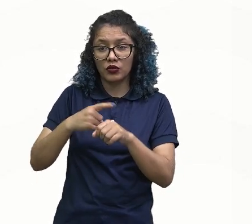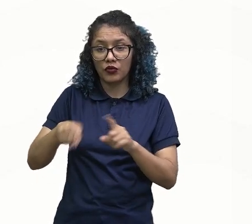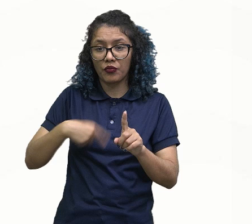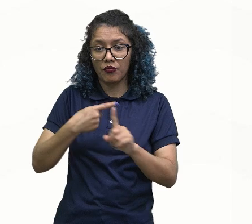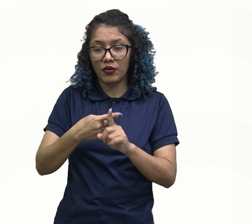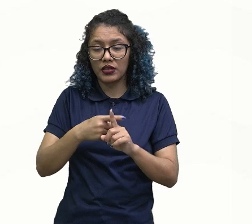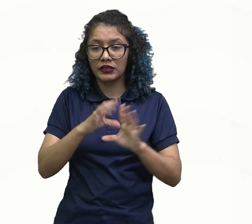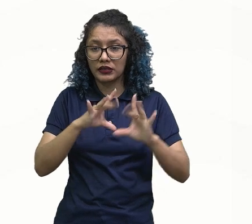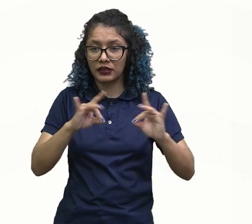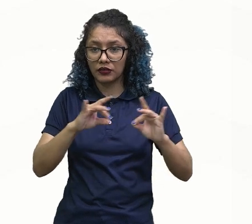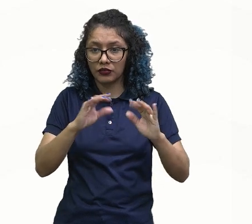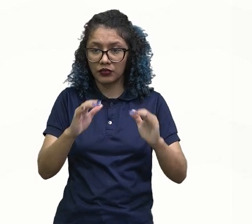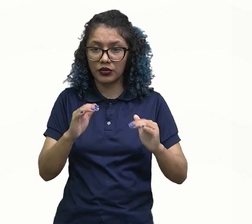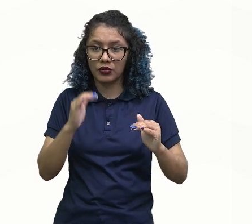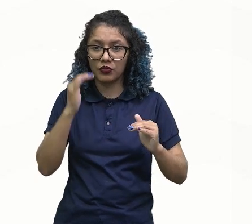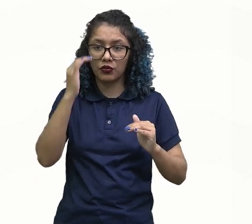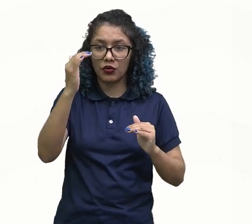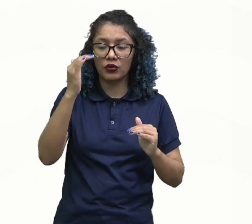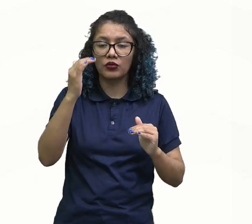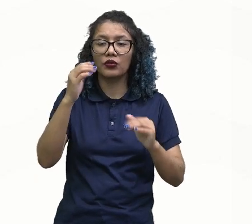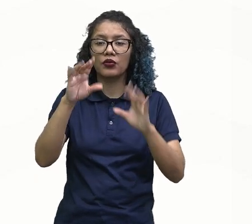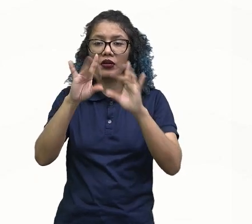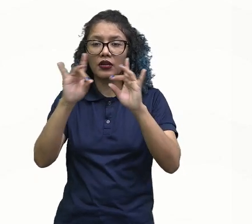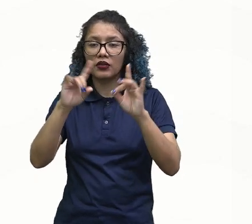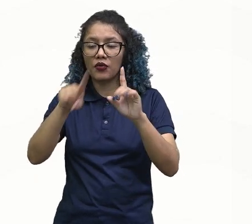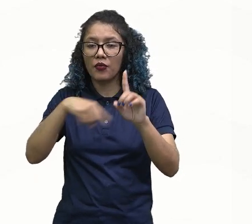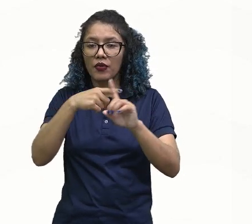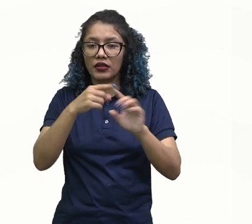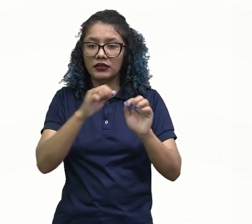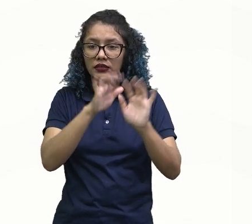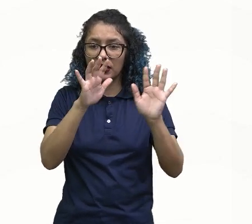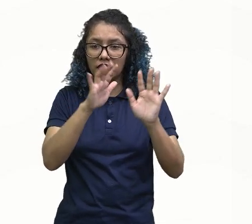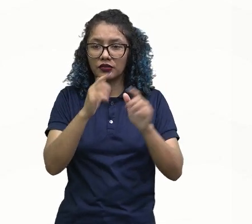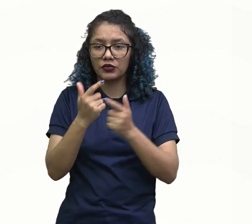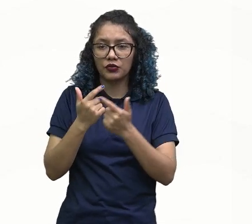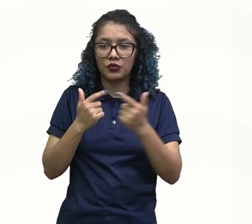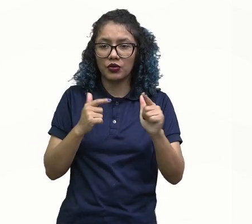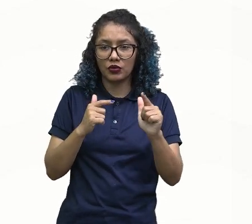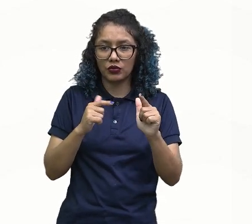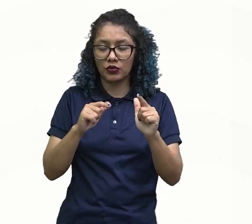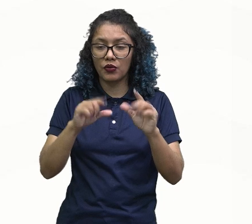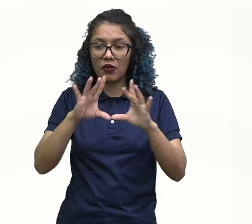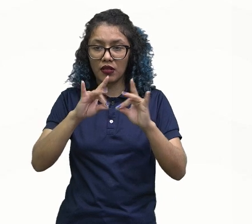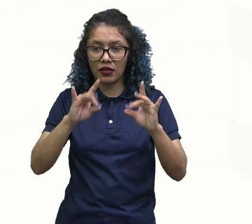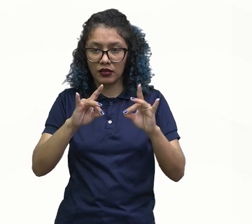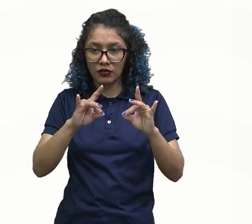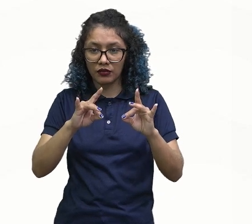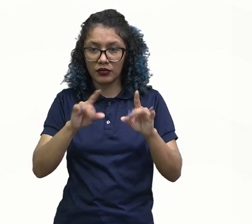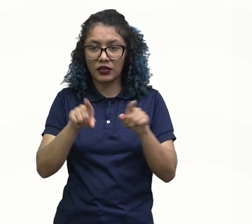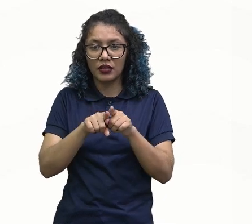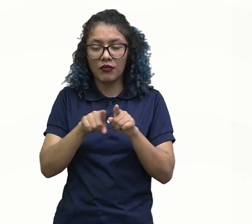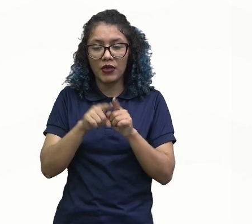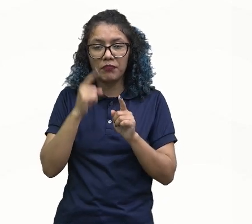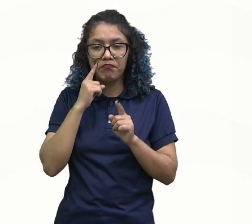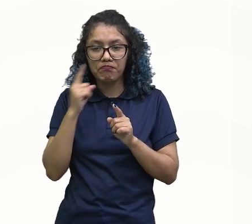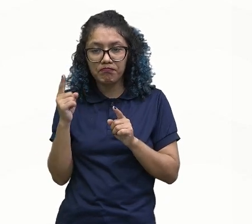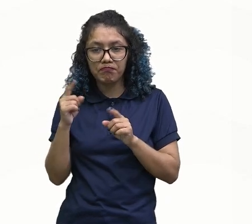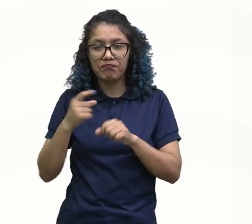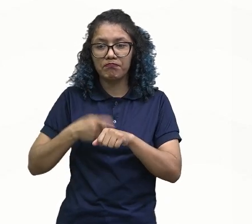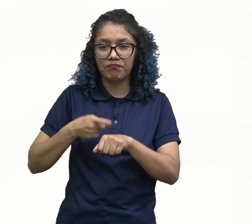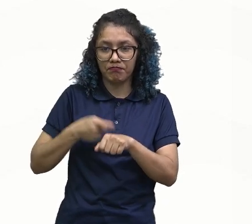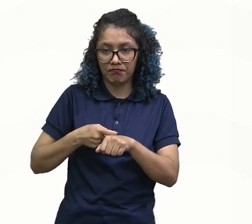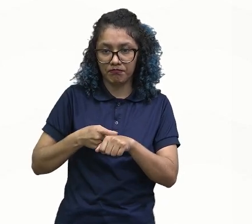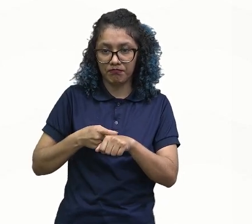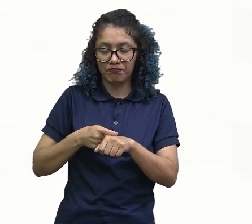mais gás. Aí aqui eu tenho líquido, aqui eu tenho gás. E aqui eu tenho sólido, tá?